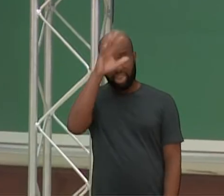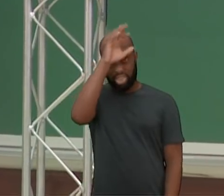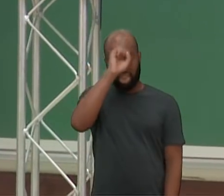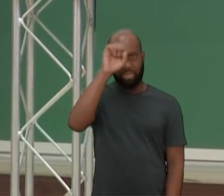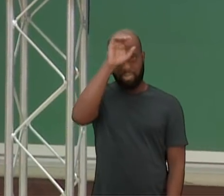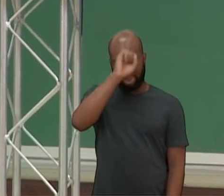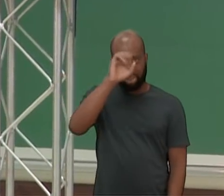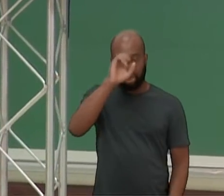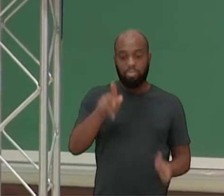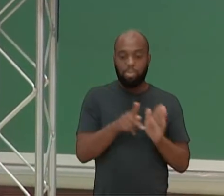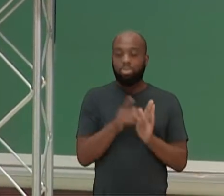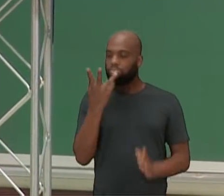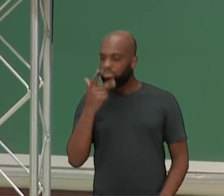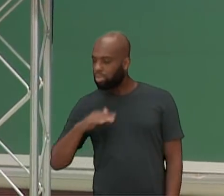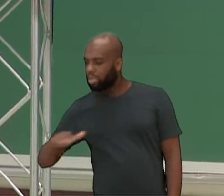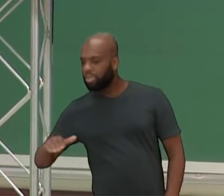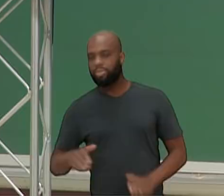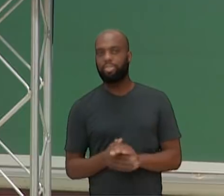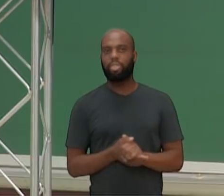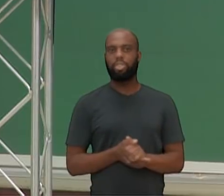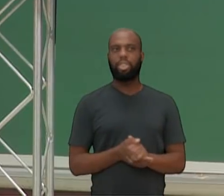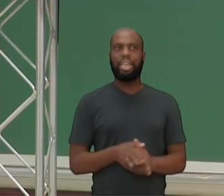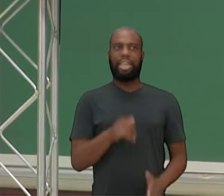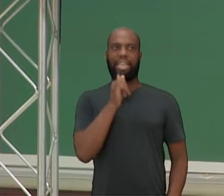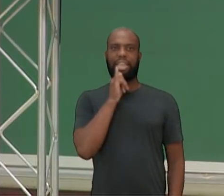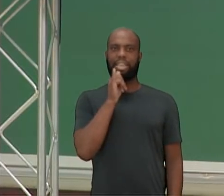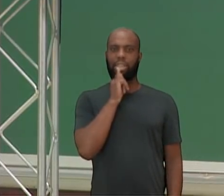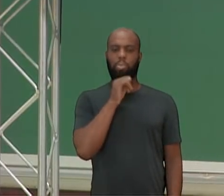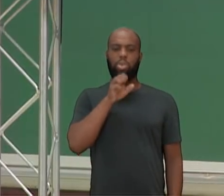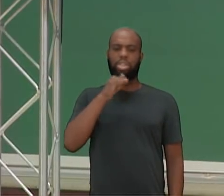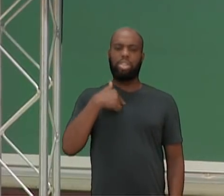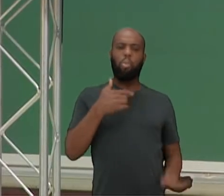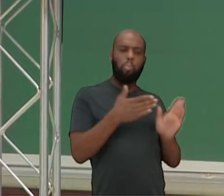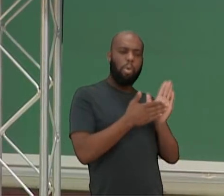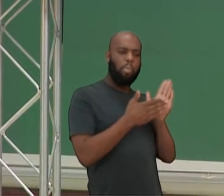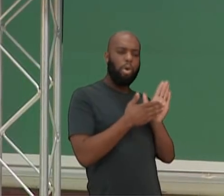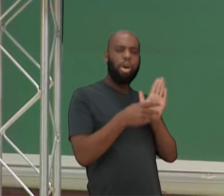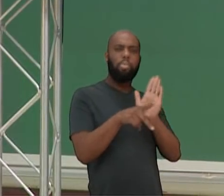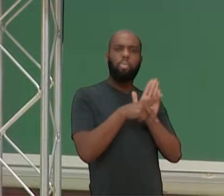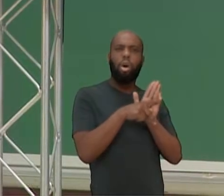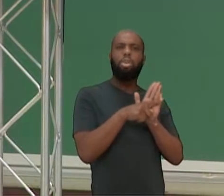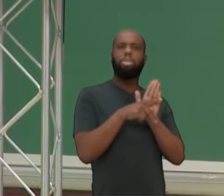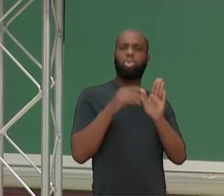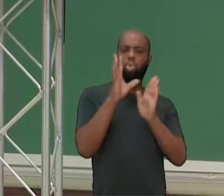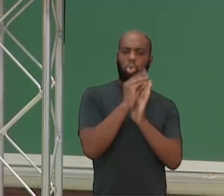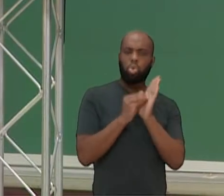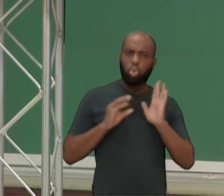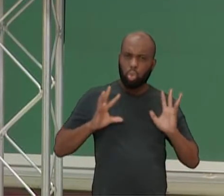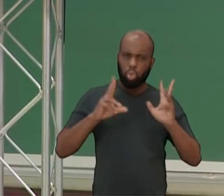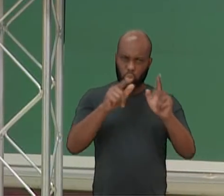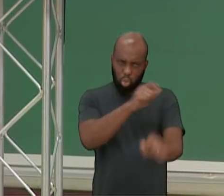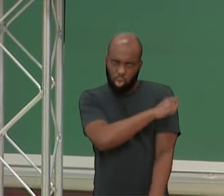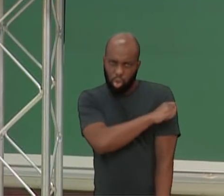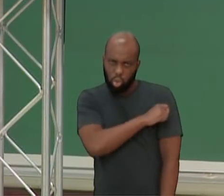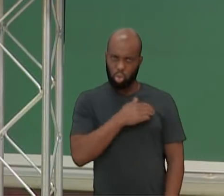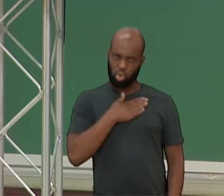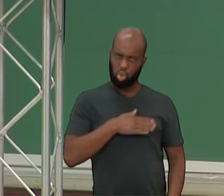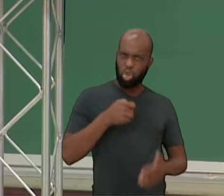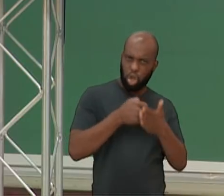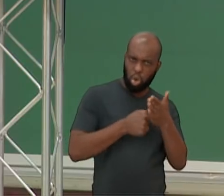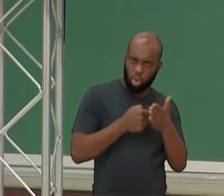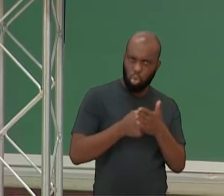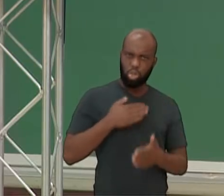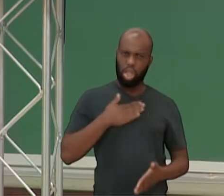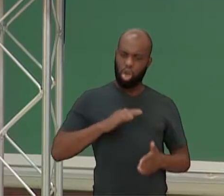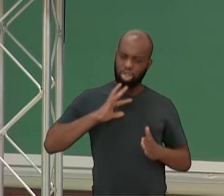quando eu vou propor um conteúdo para vocês, nem todo mundo vai gostar da luta, nem todo mundo vai gostar do futebol, nem todo mundo vai gostar da